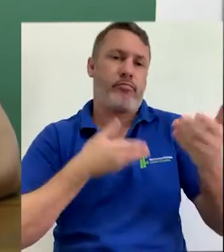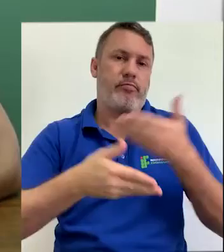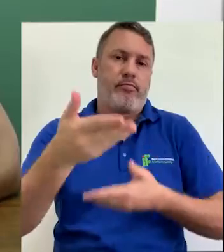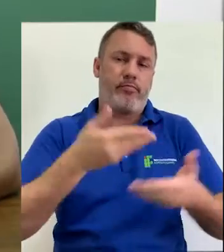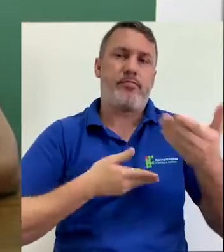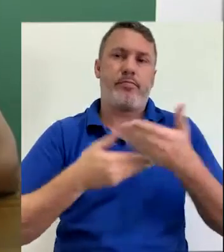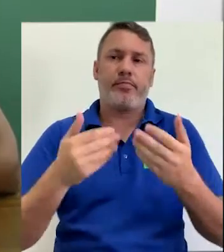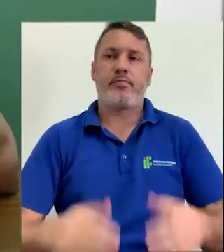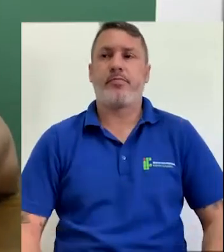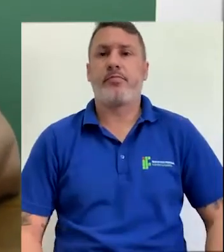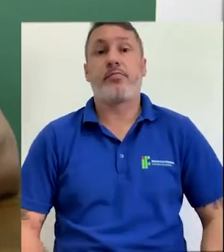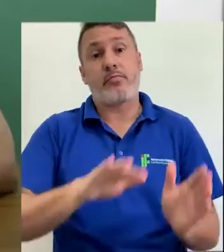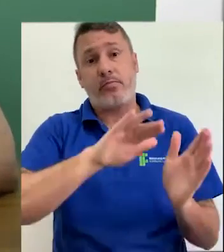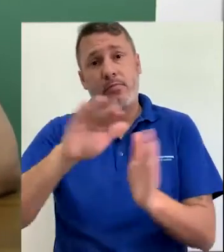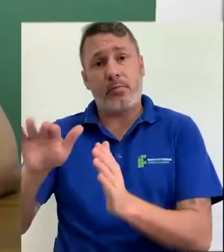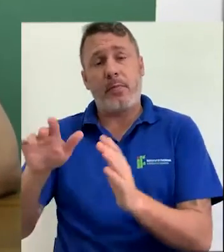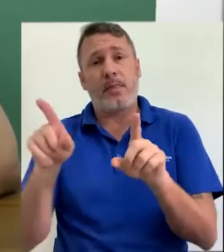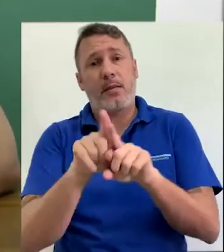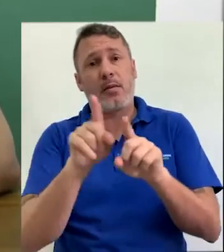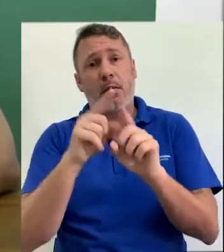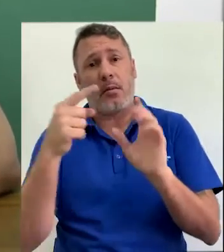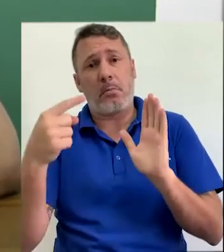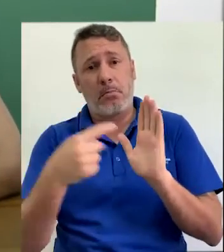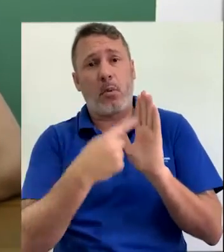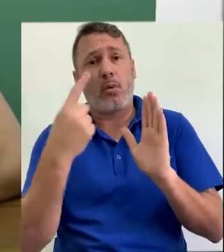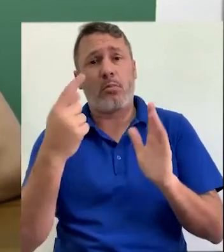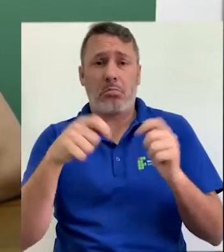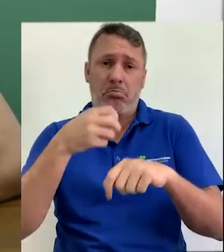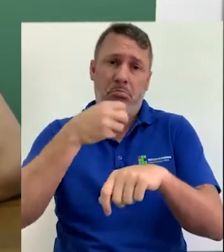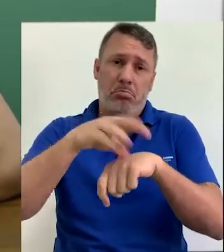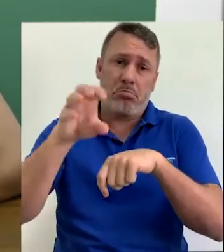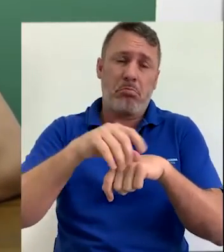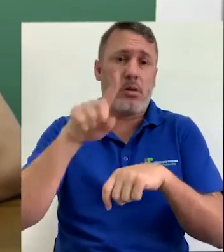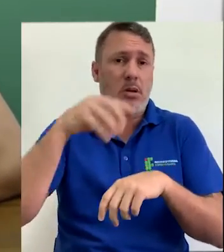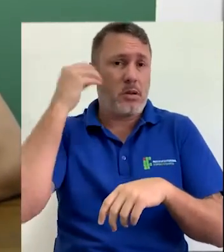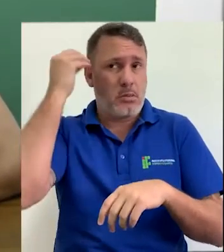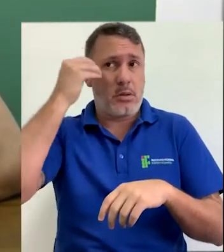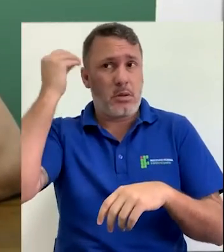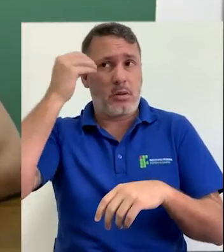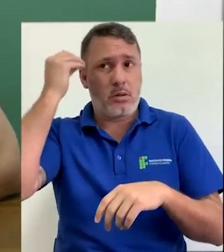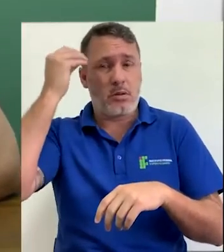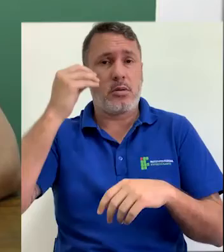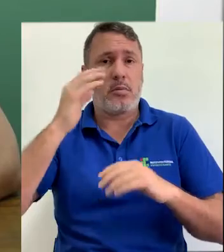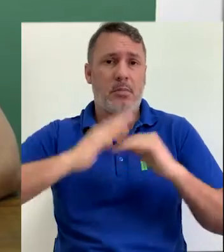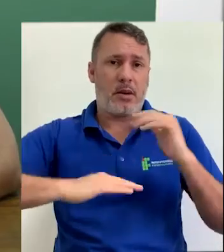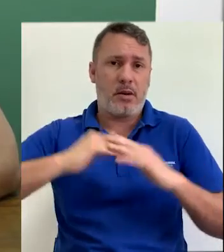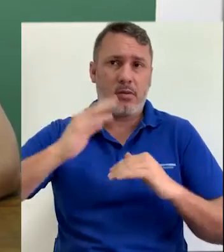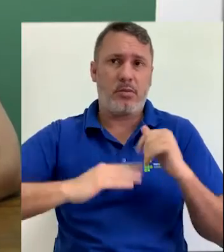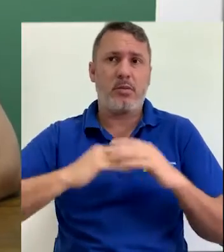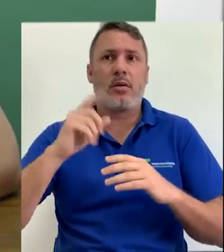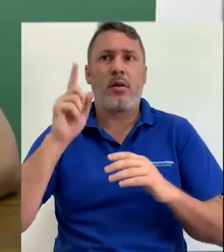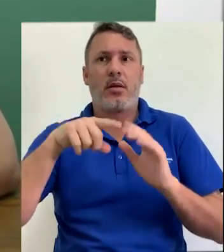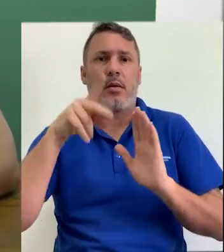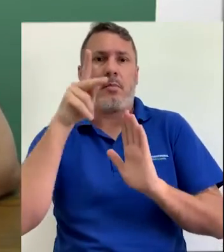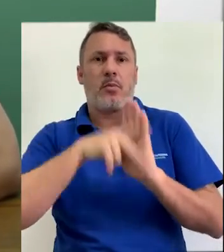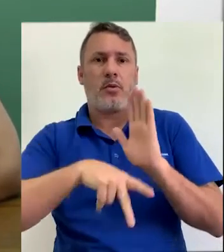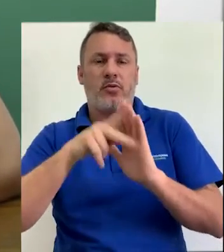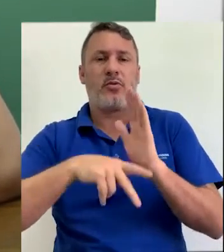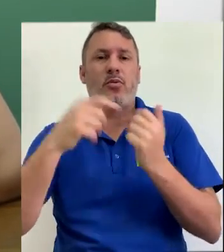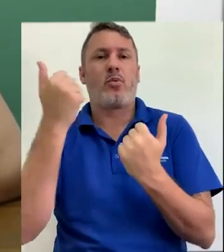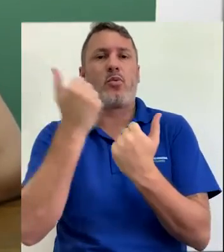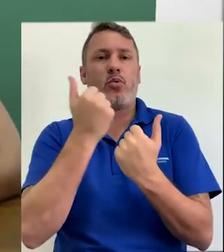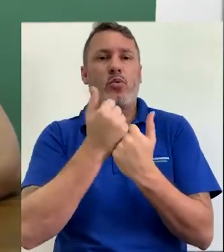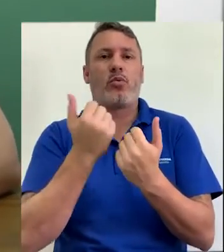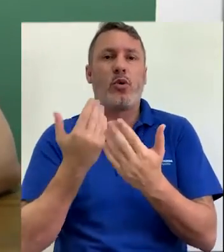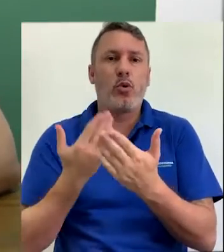podemos abordar e colaborar em nossas experiências e práticas dentro do projeto Tutoria de